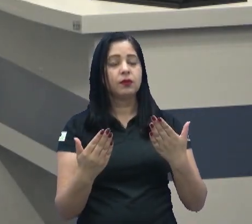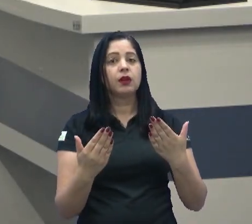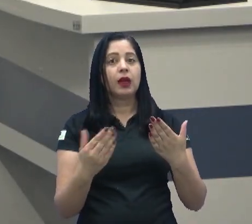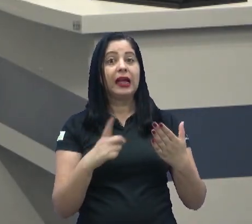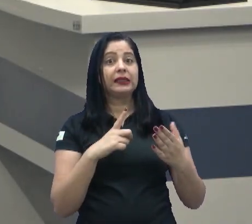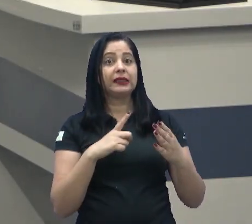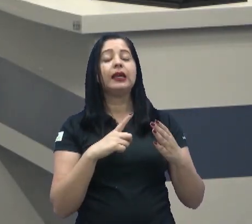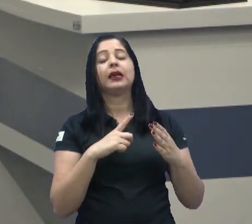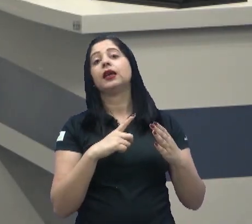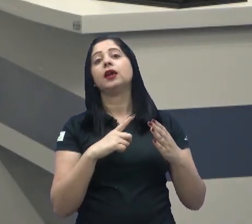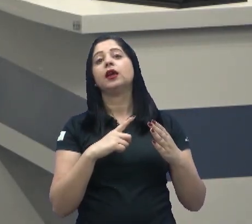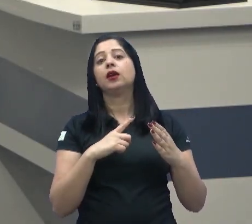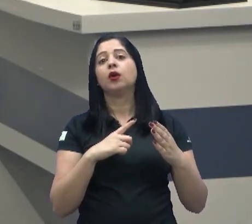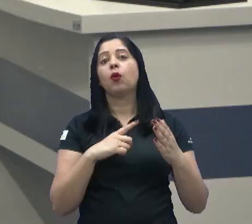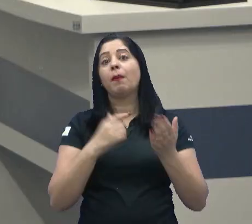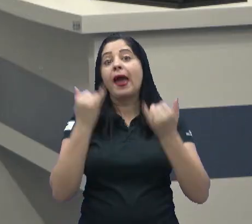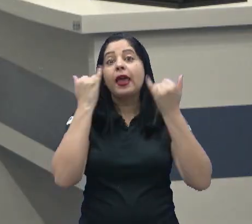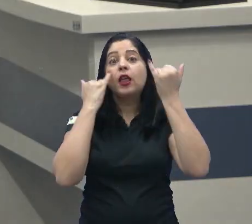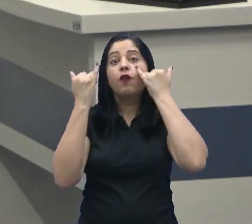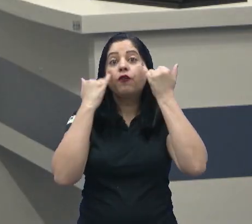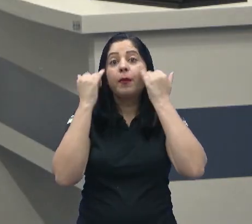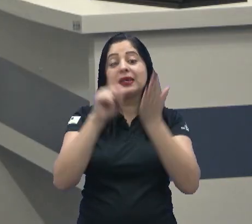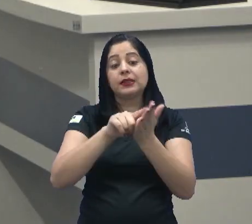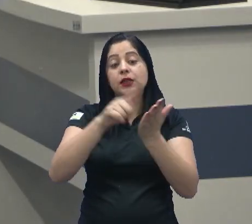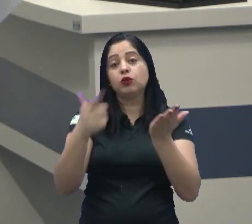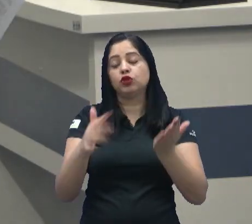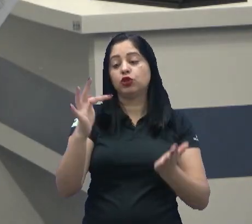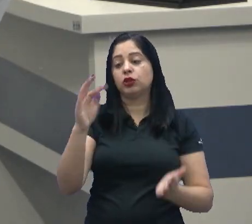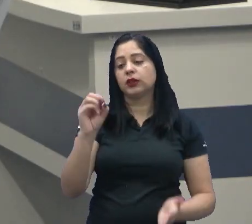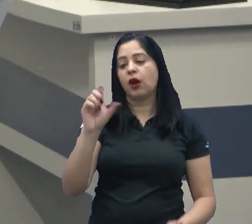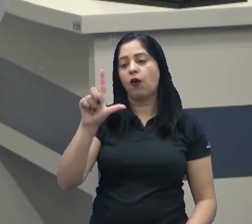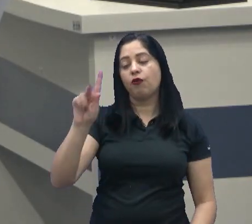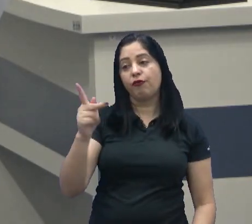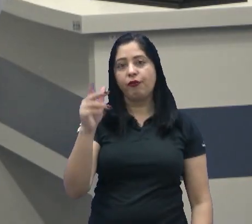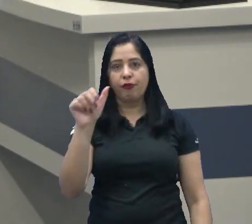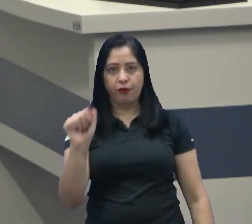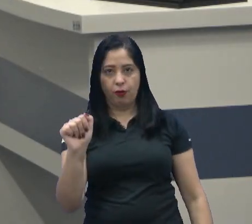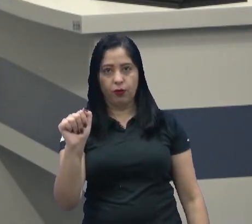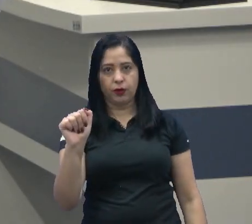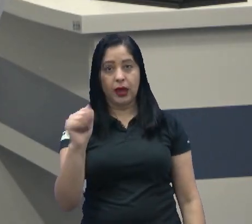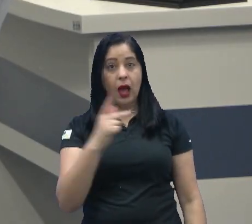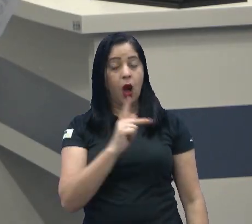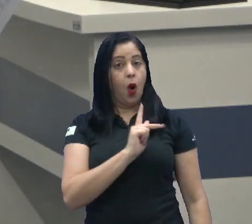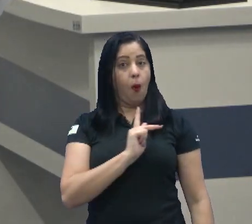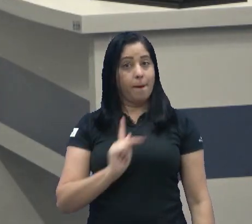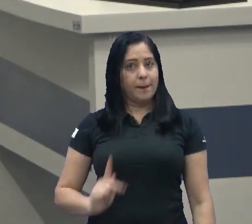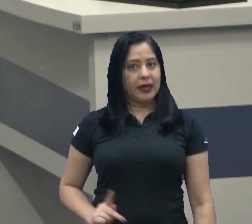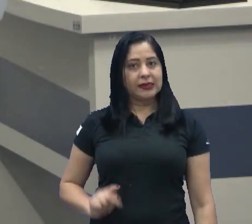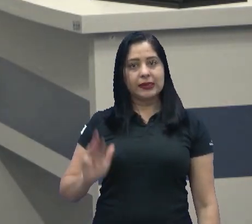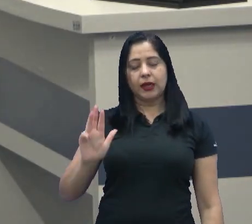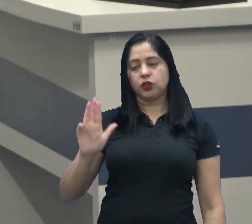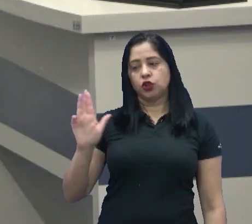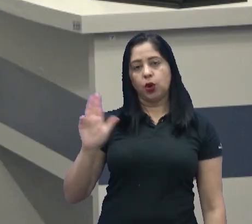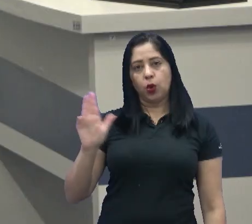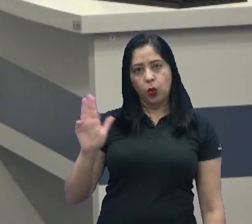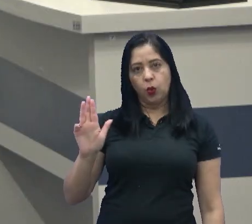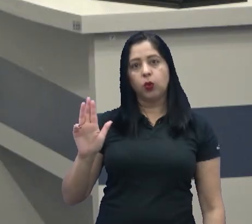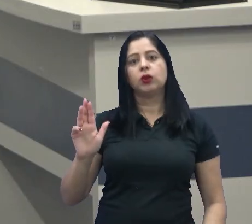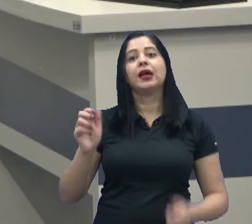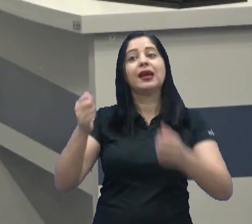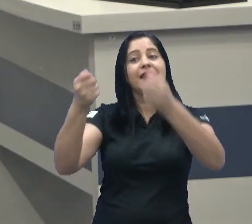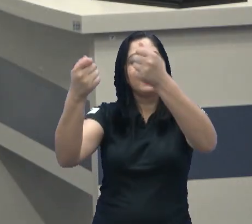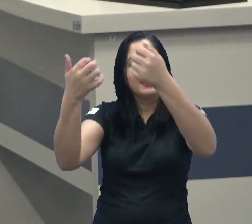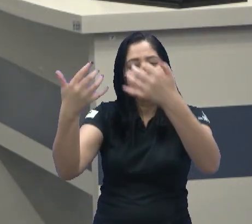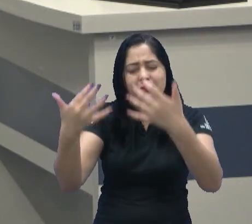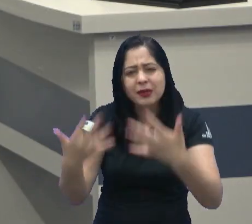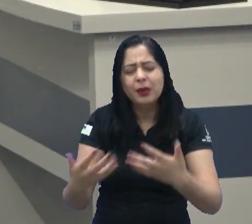na Folha de São Paulo, agora, recentemente, do presidente Lula, falando de toda a análise